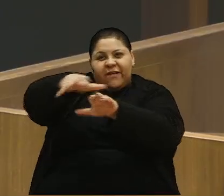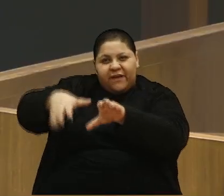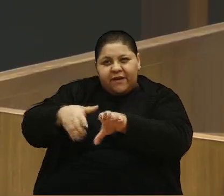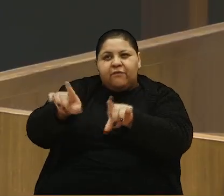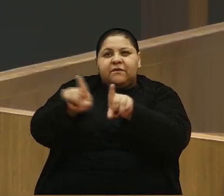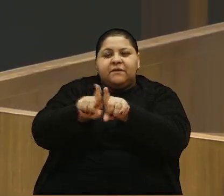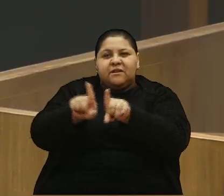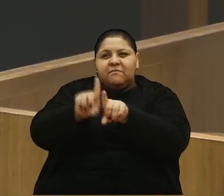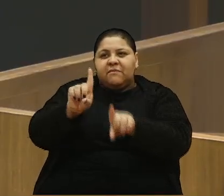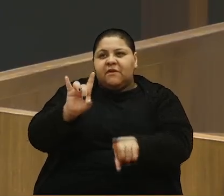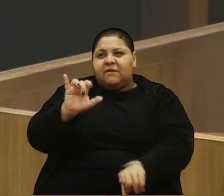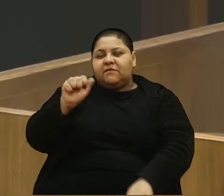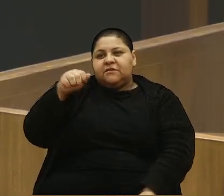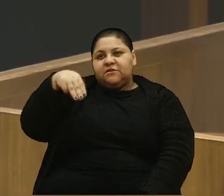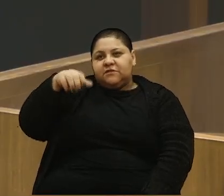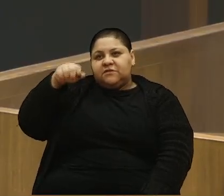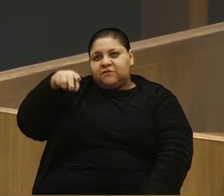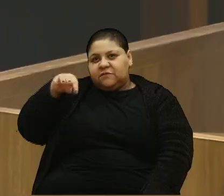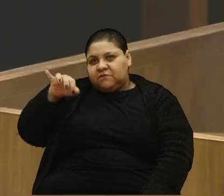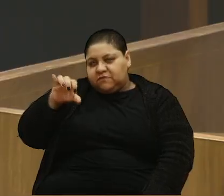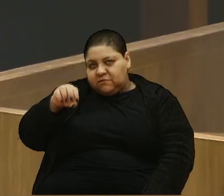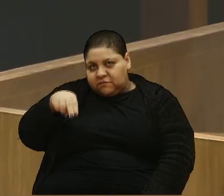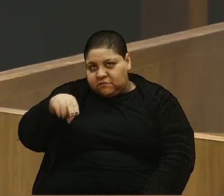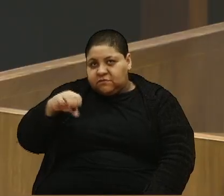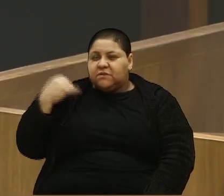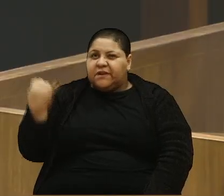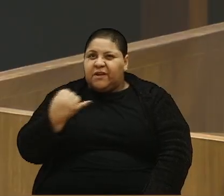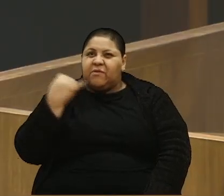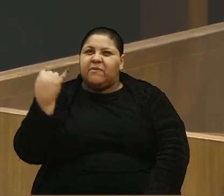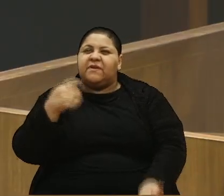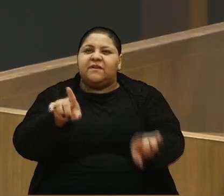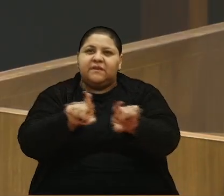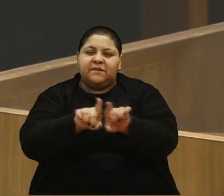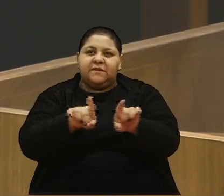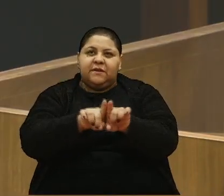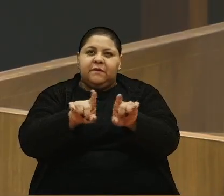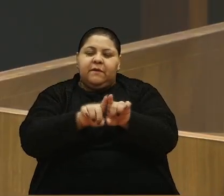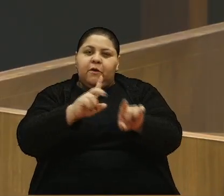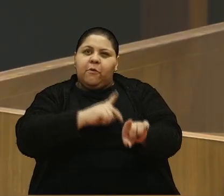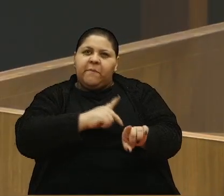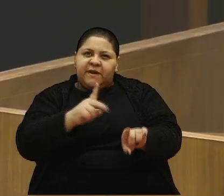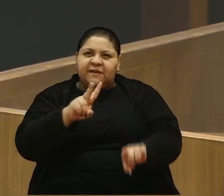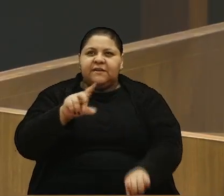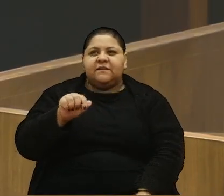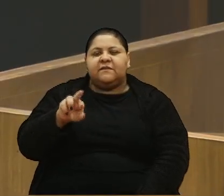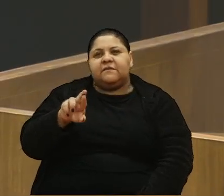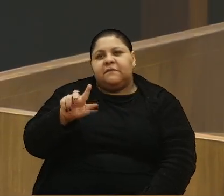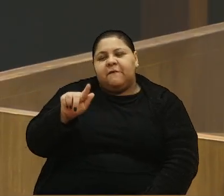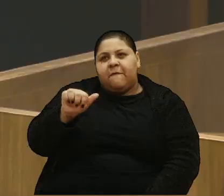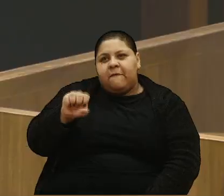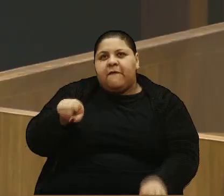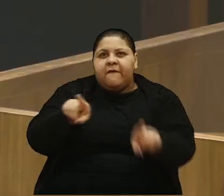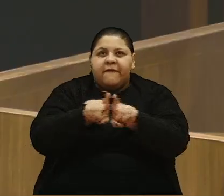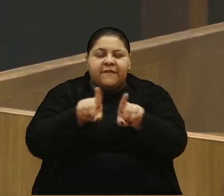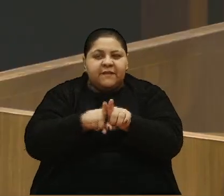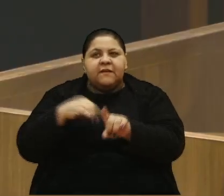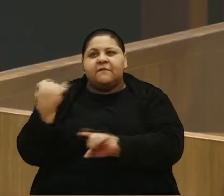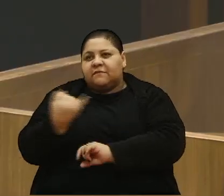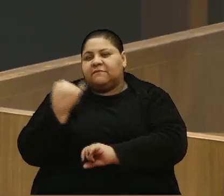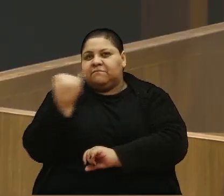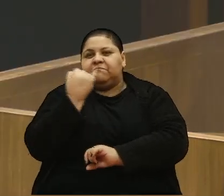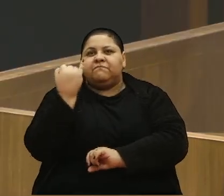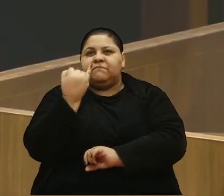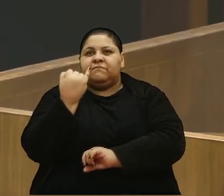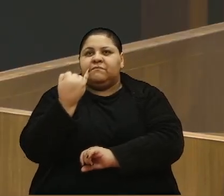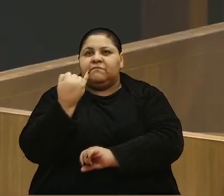é de extrema importância ali, presidente Vargas. E nós temos uma de extrema importância também